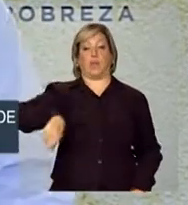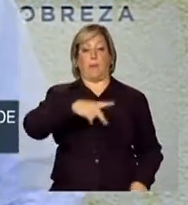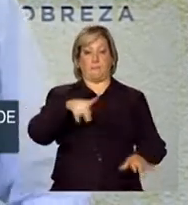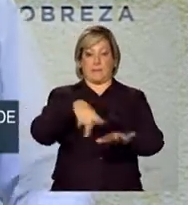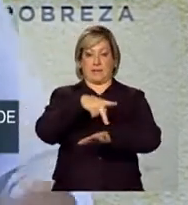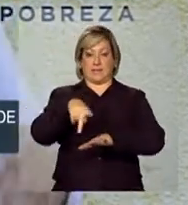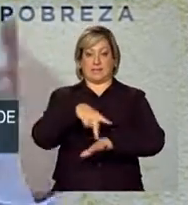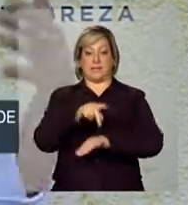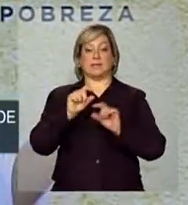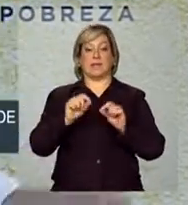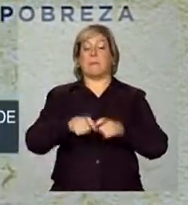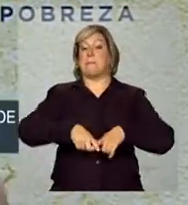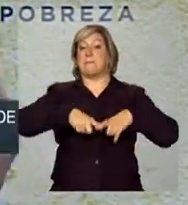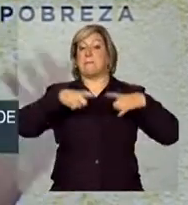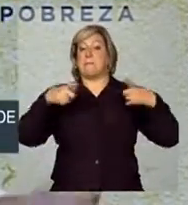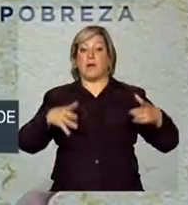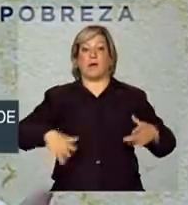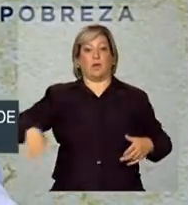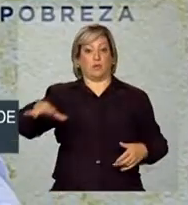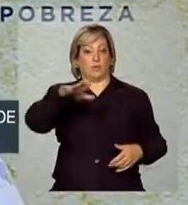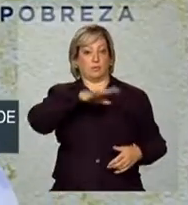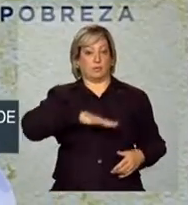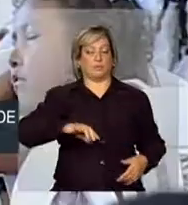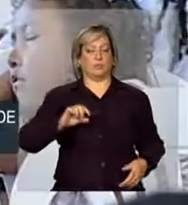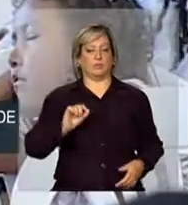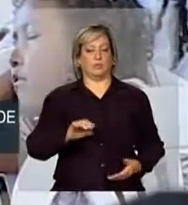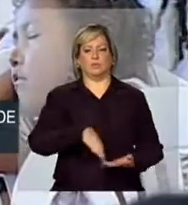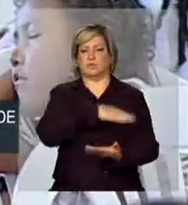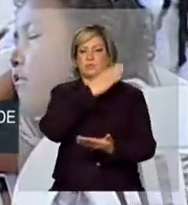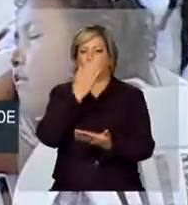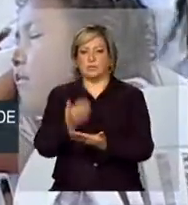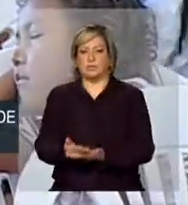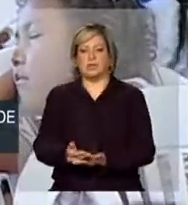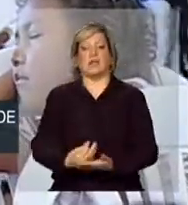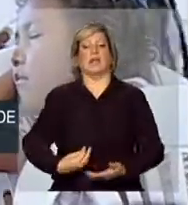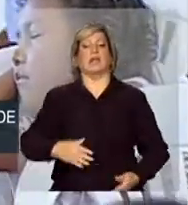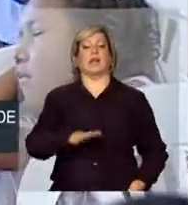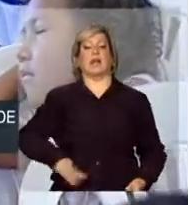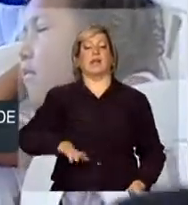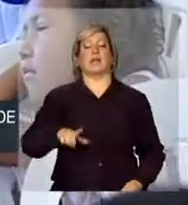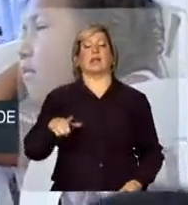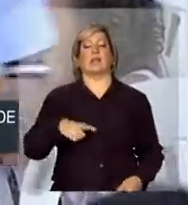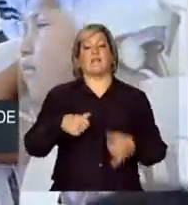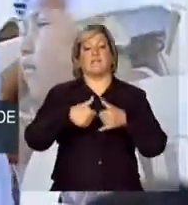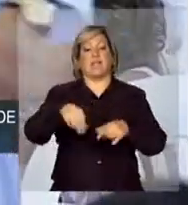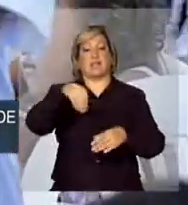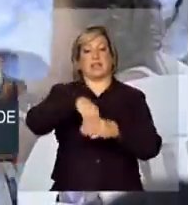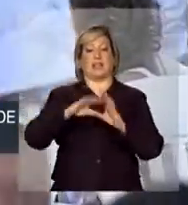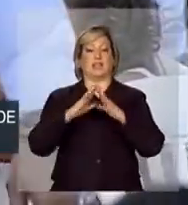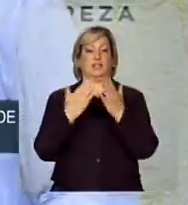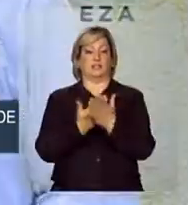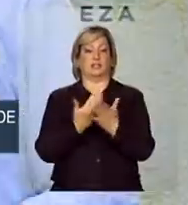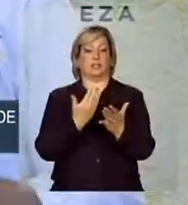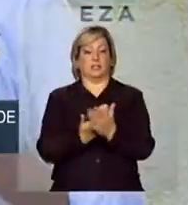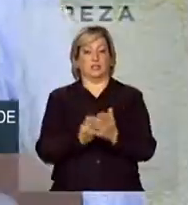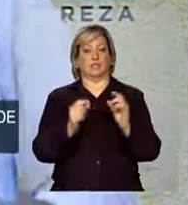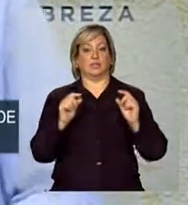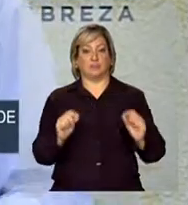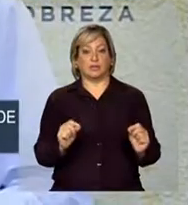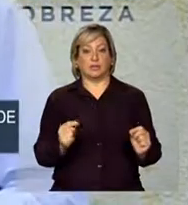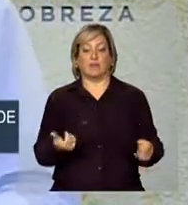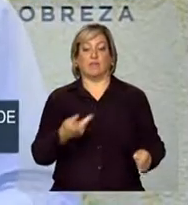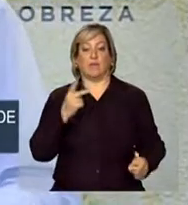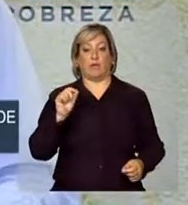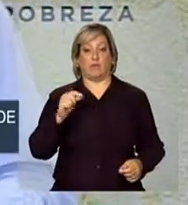país que a maior parte do dia as crianças vivem dentro da escola então não tem como dizer que você tá